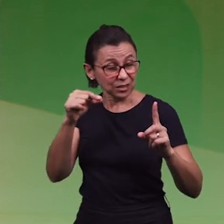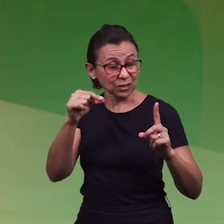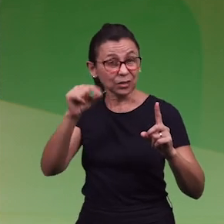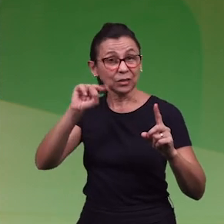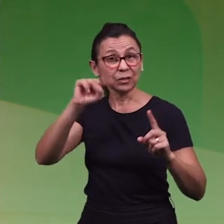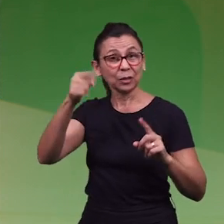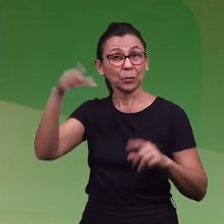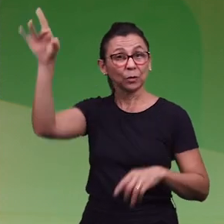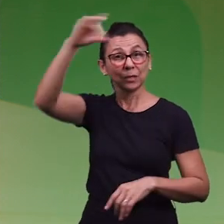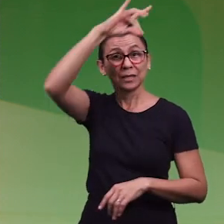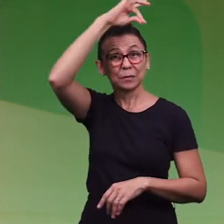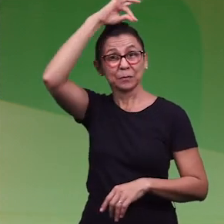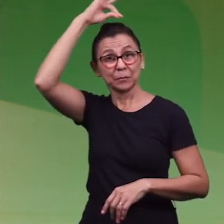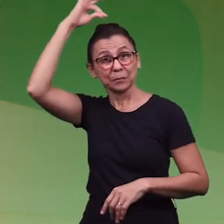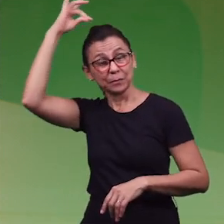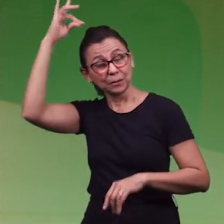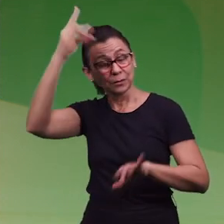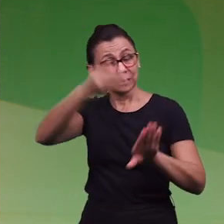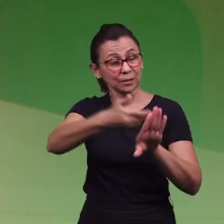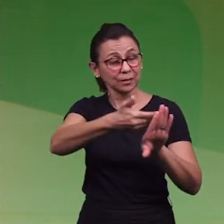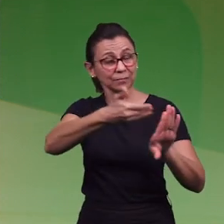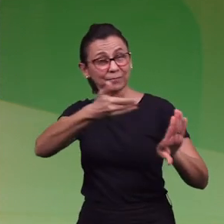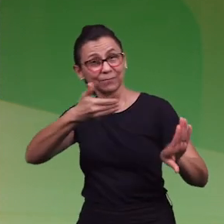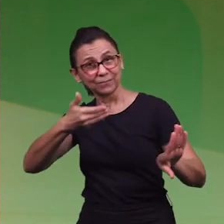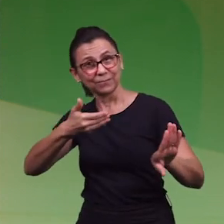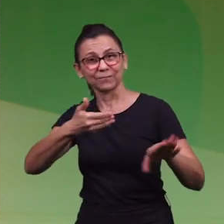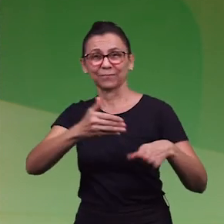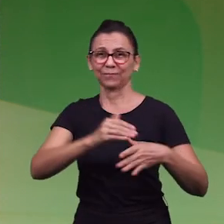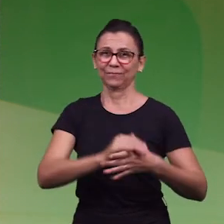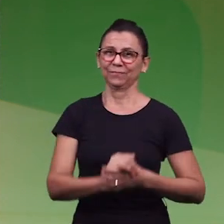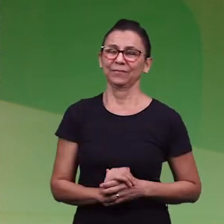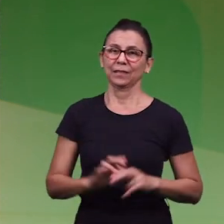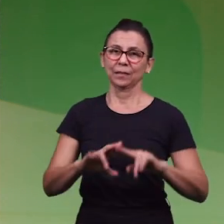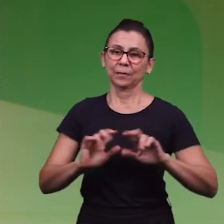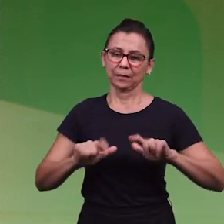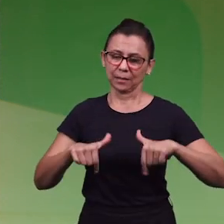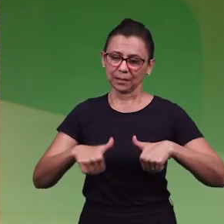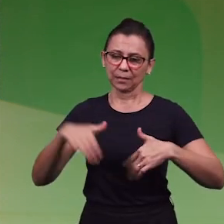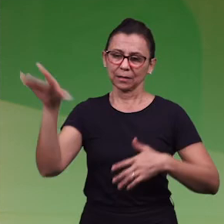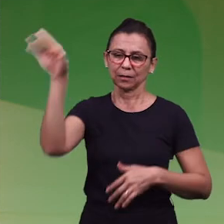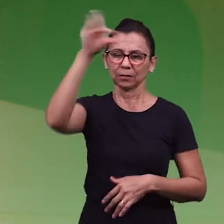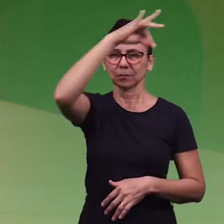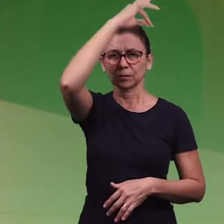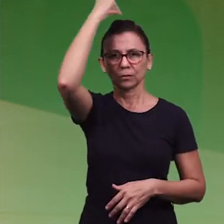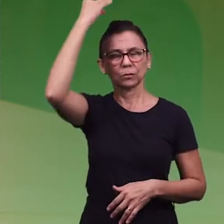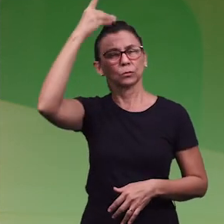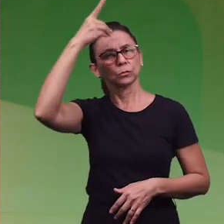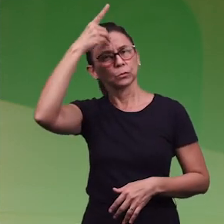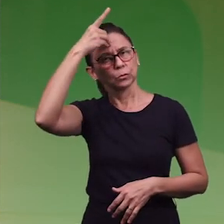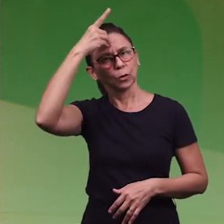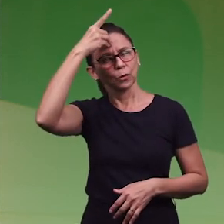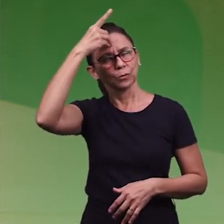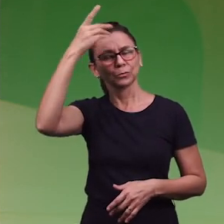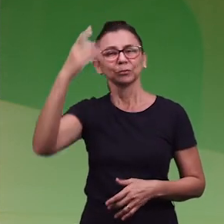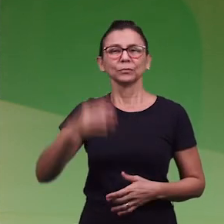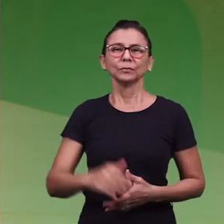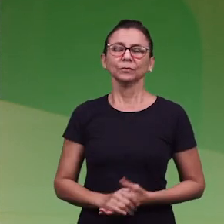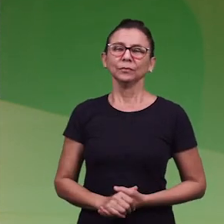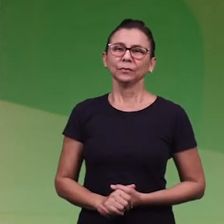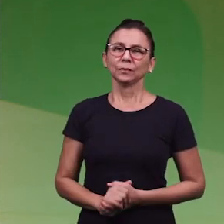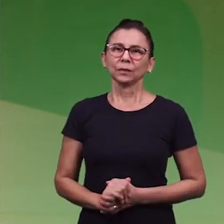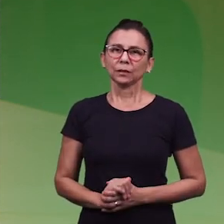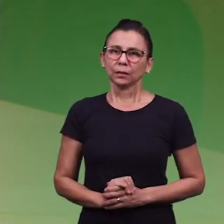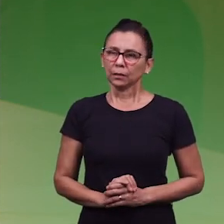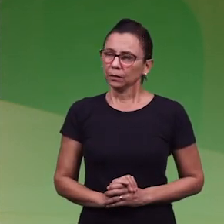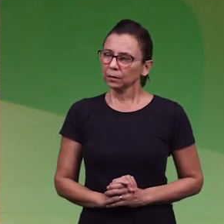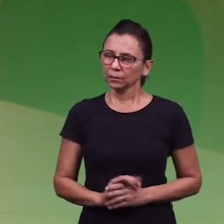seja, através da direção do Espírito Santo, da operação do Espírito Santo, dos dons do Espírito Santo. É uma ação contínua do